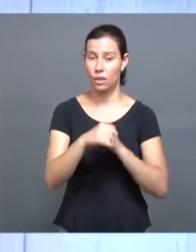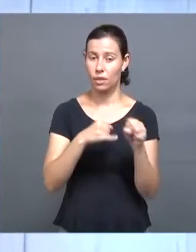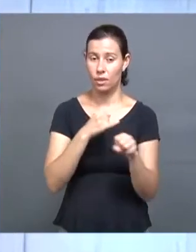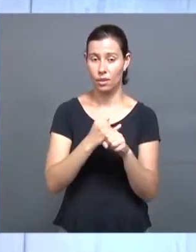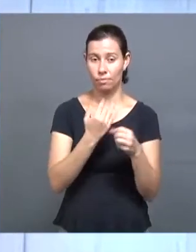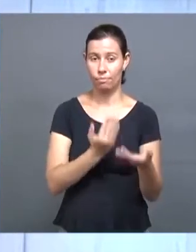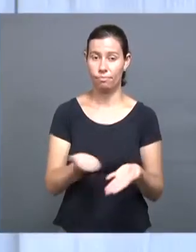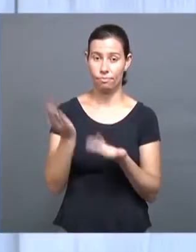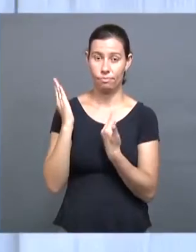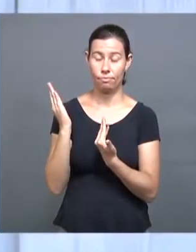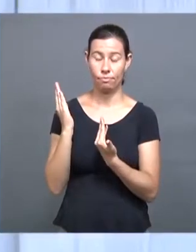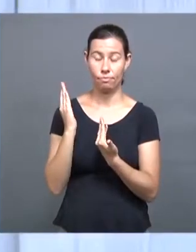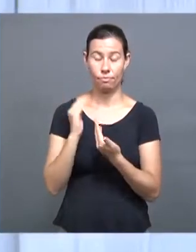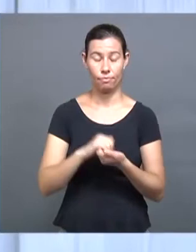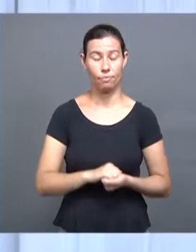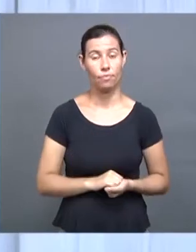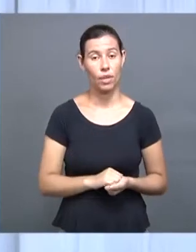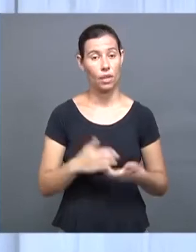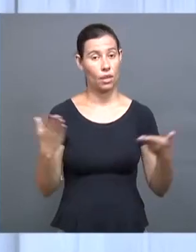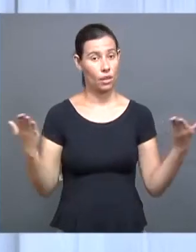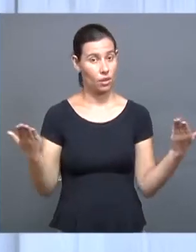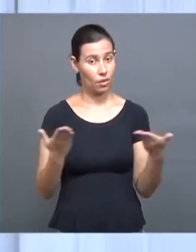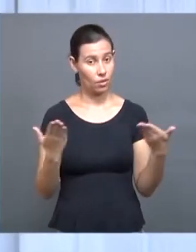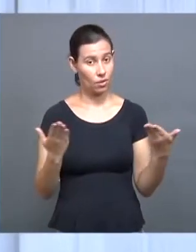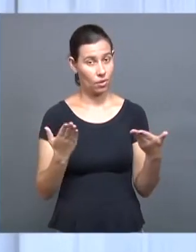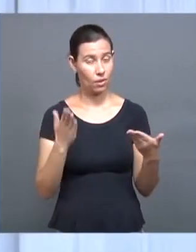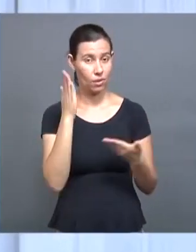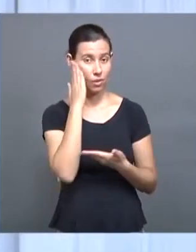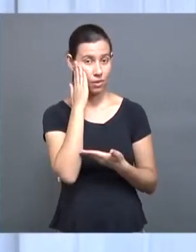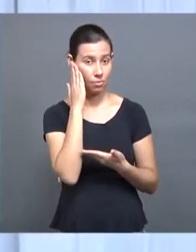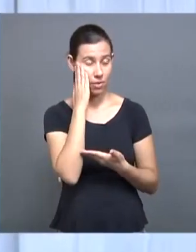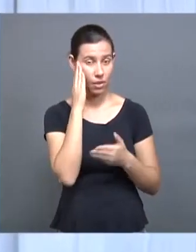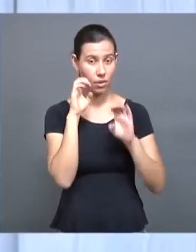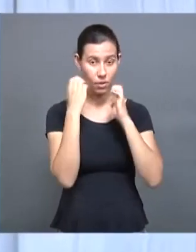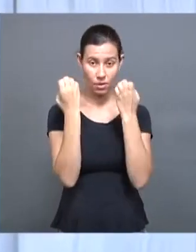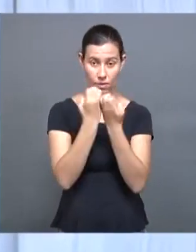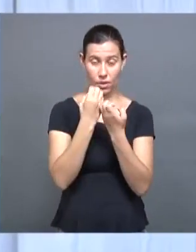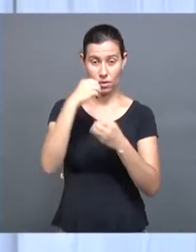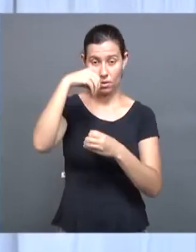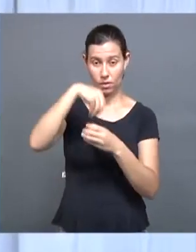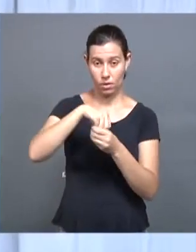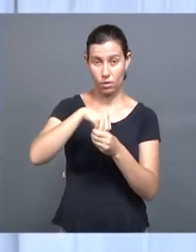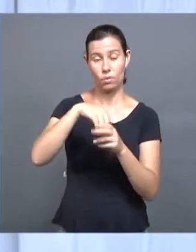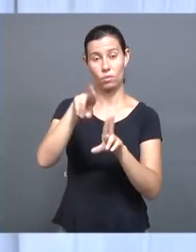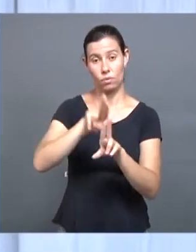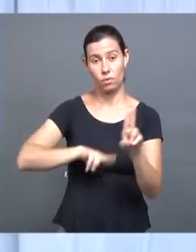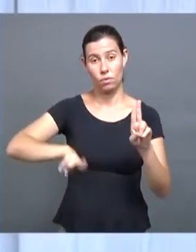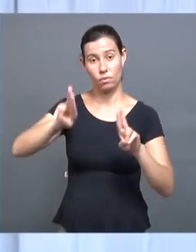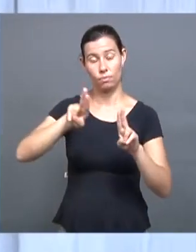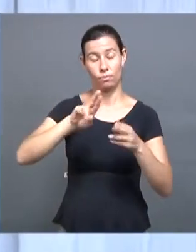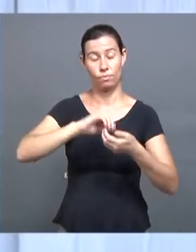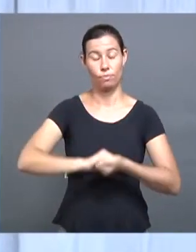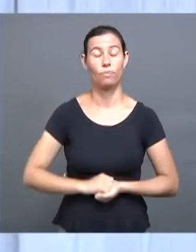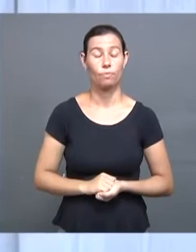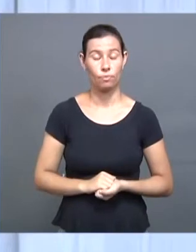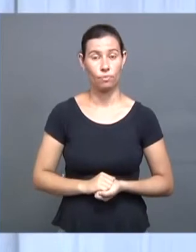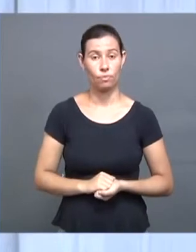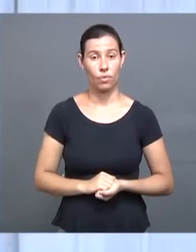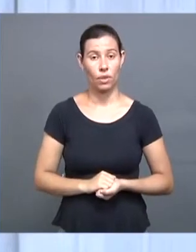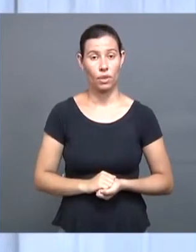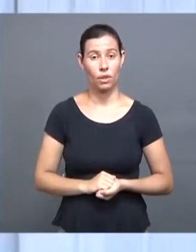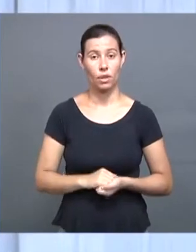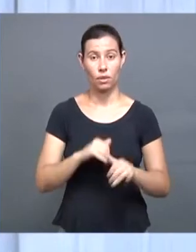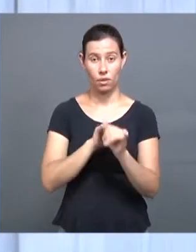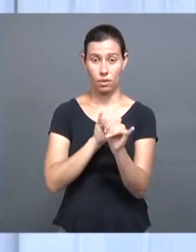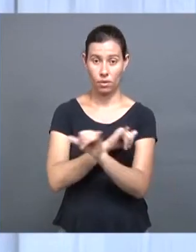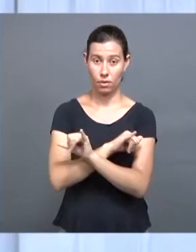tela. E agora é hora de ficar por dentro dos eventos que acontecem esta semana aqui na UFO. Quem traz as